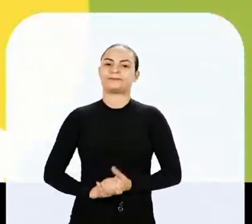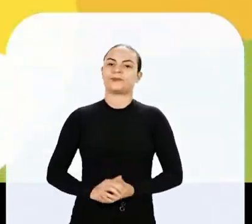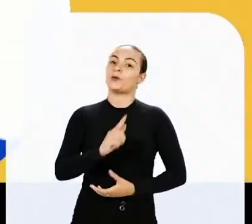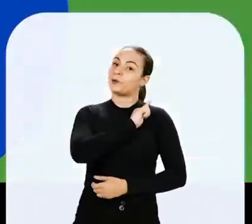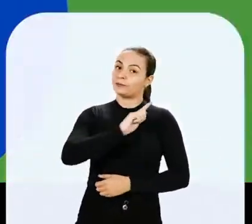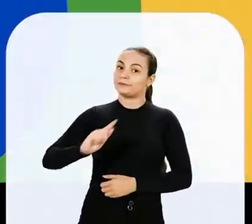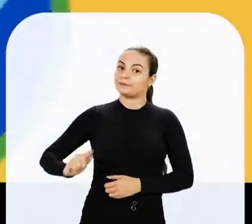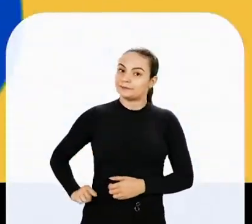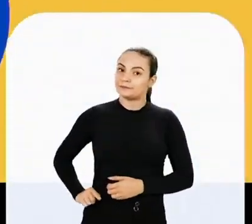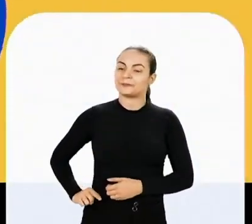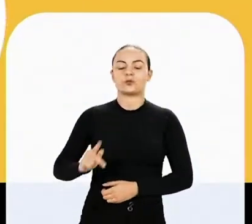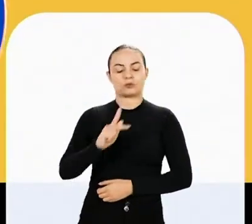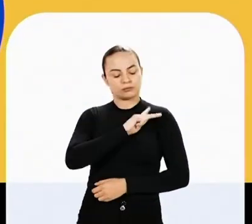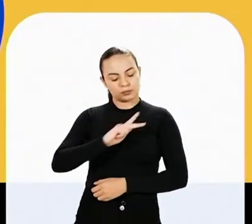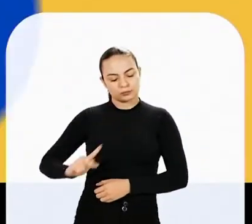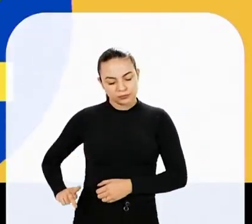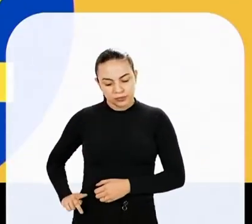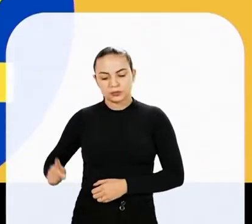Rogério.